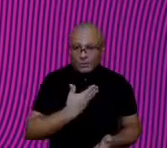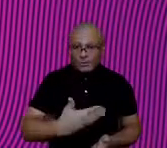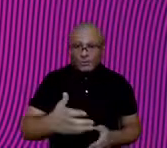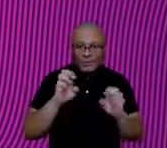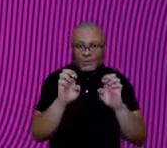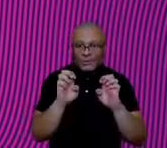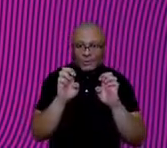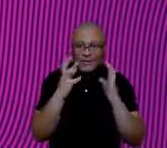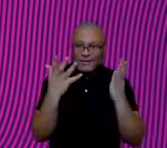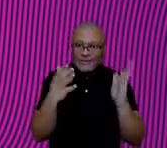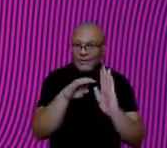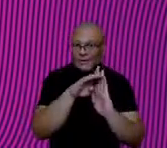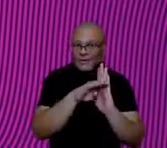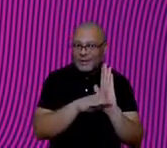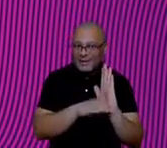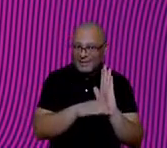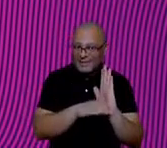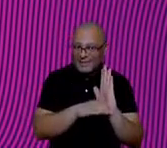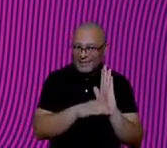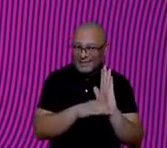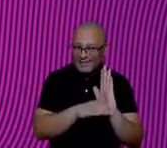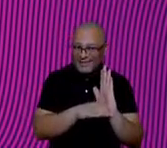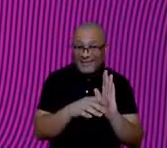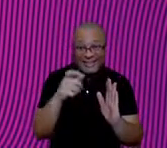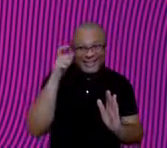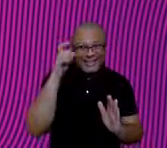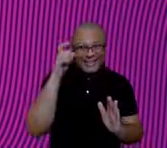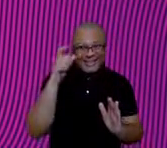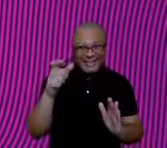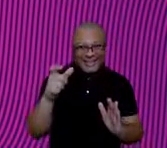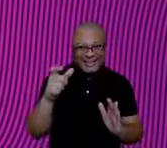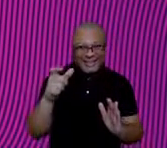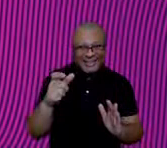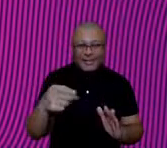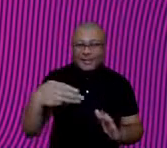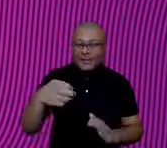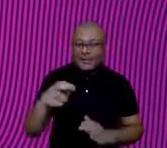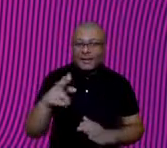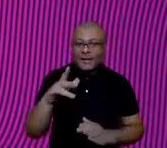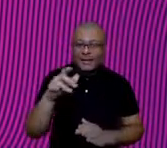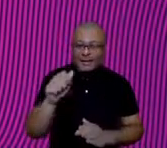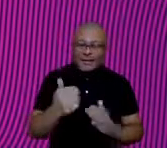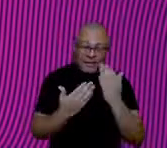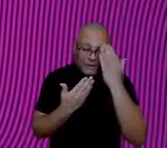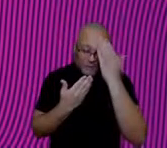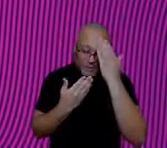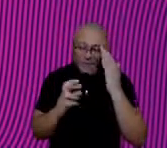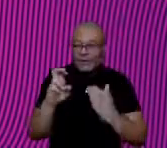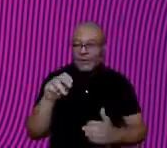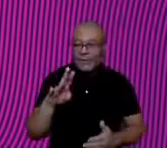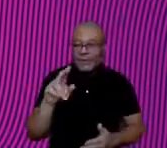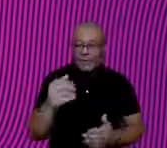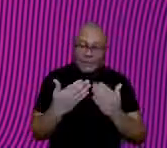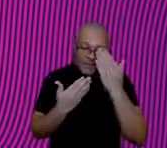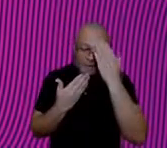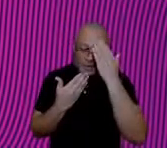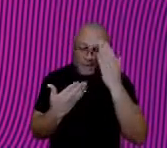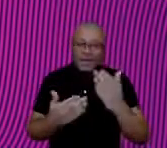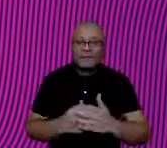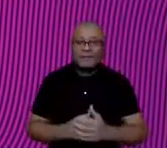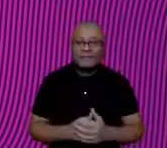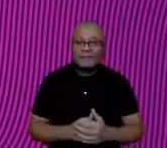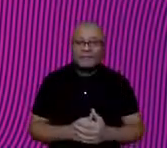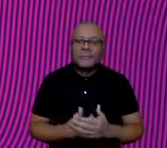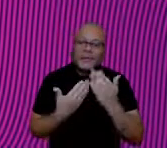está bastante interessante. Mariana, muitíssimo obrigado. Rubens, obrigada. Muitíssimo obrigado. Obrigado,